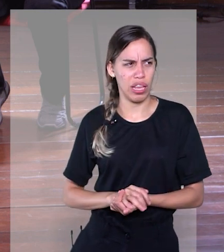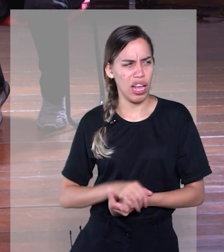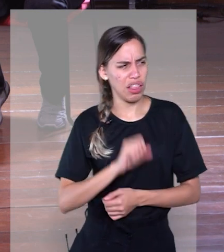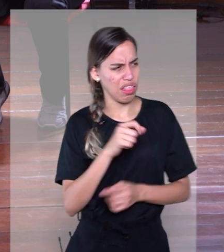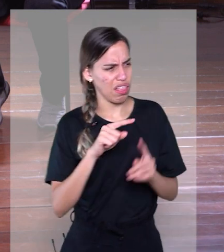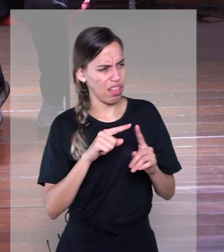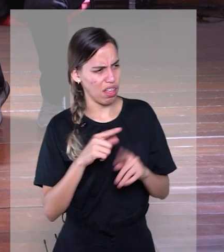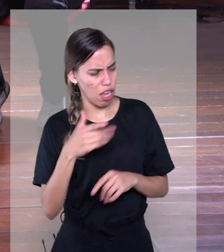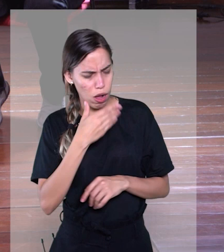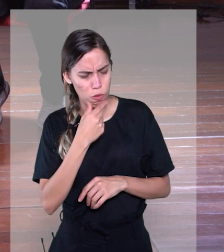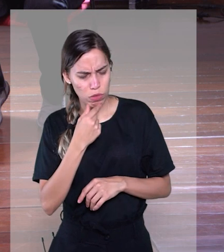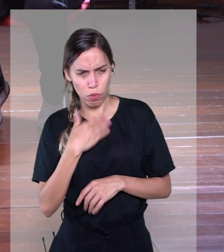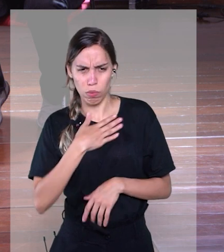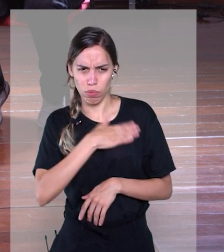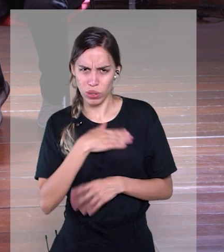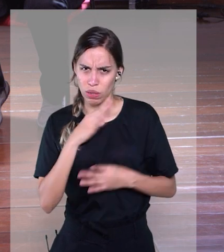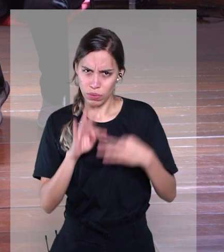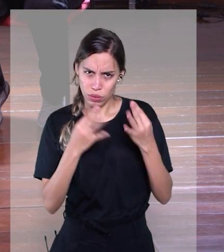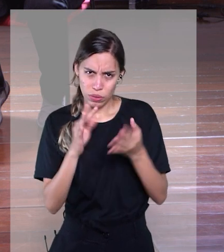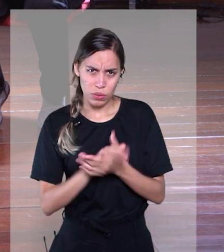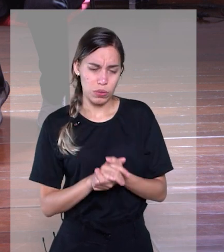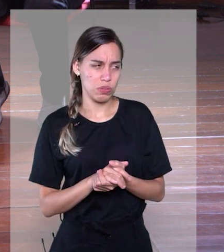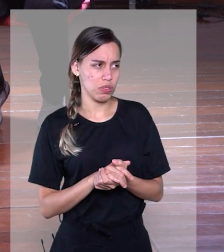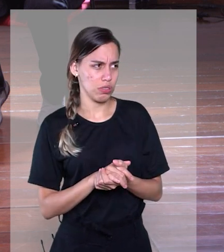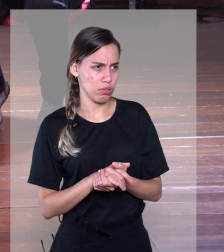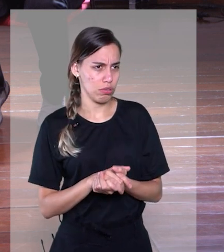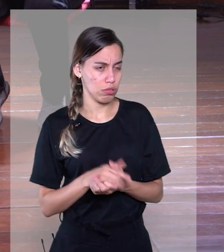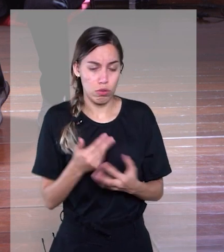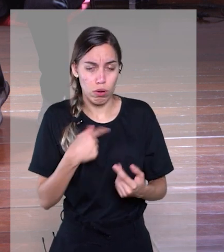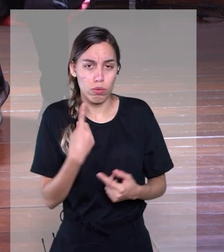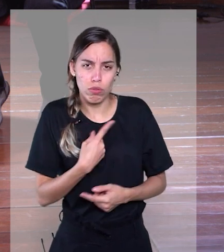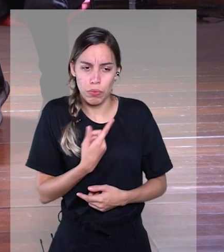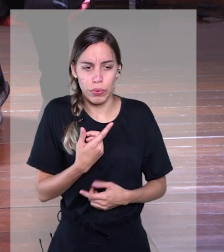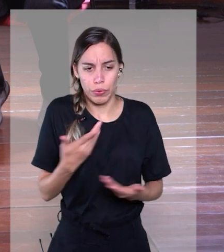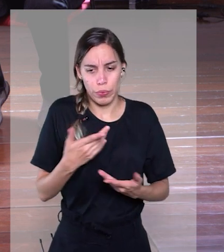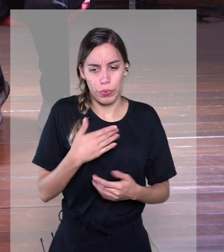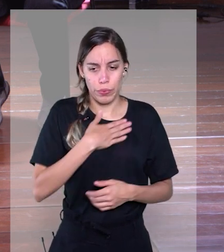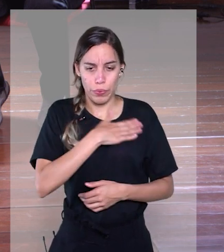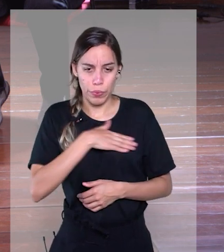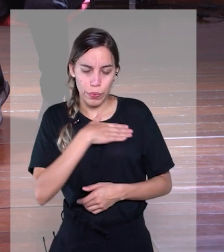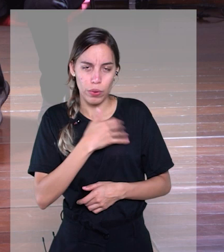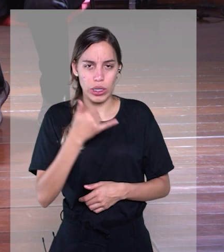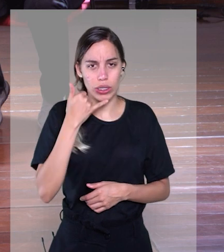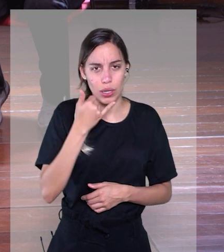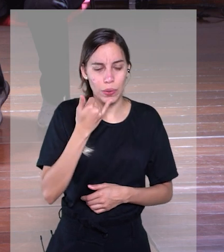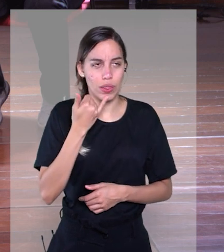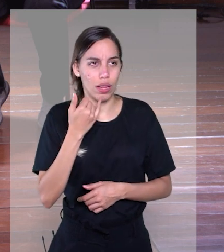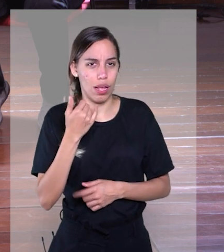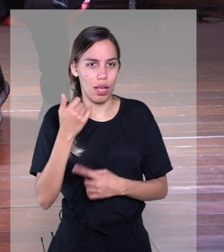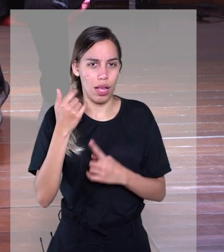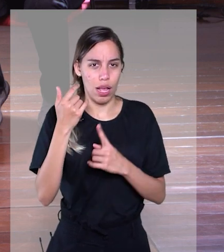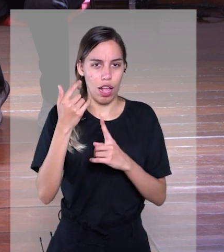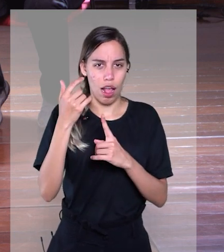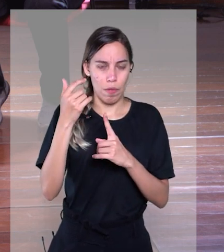por celulares ou aparelhinhos, enfim, Wi-Fi, etc. Mas o importante é o acervo que ele